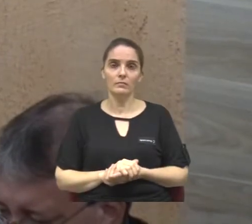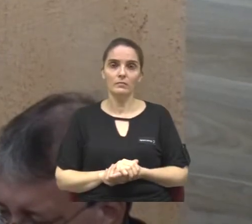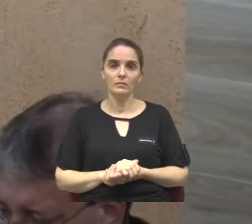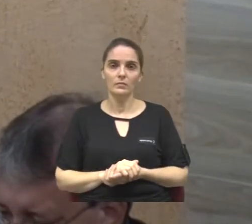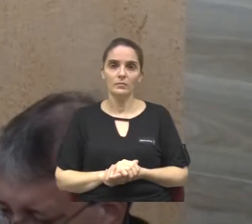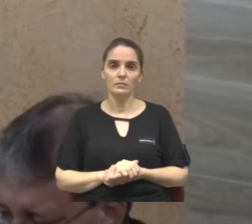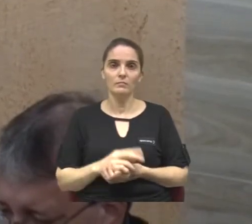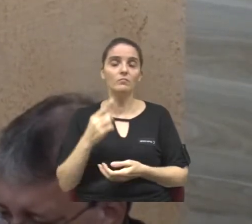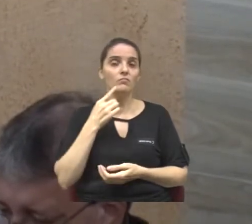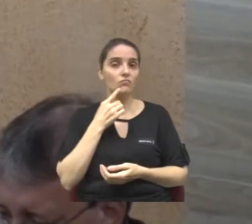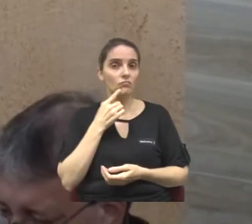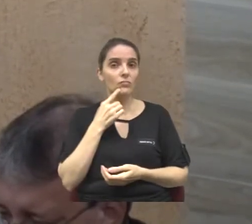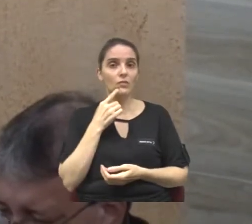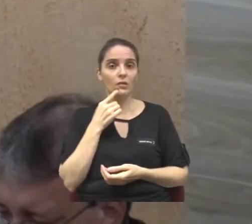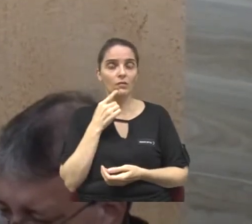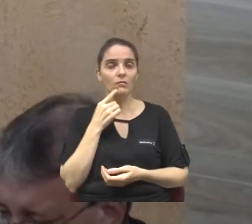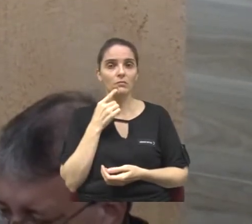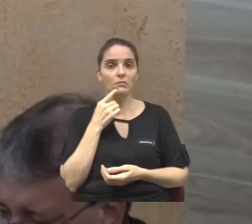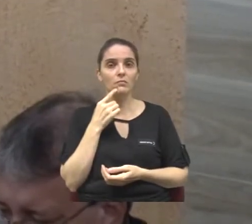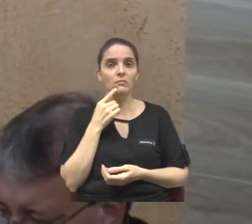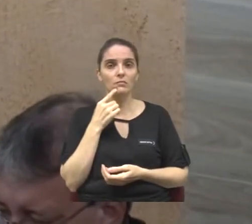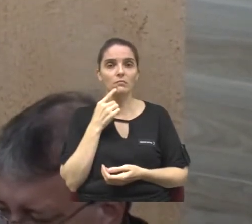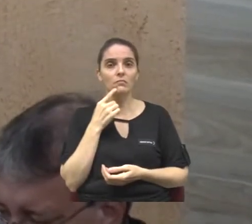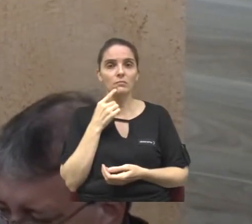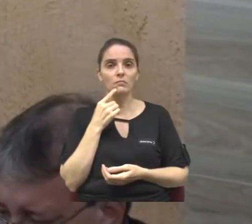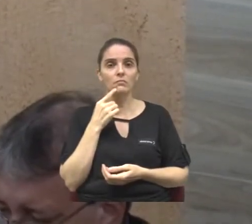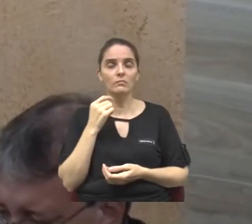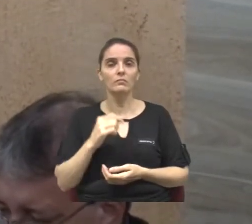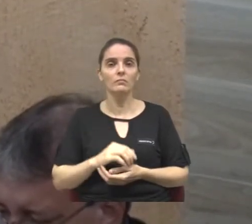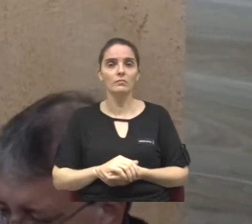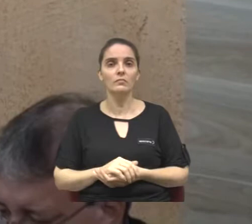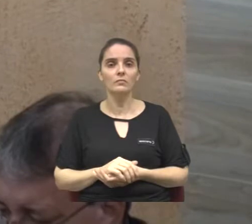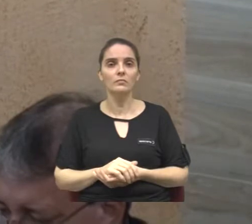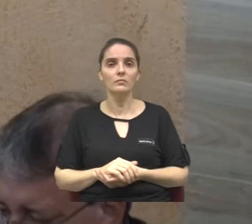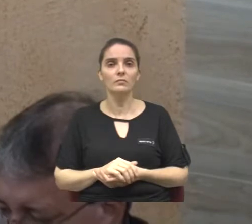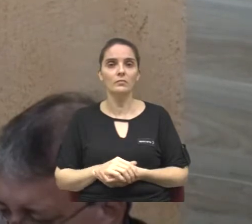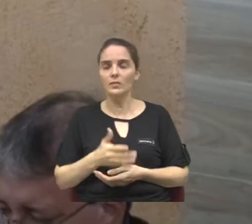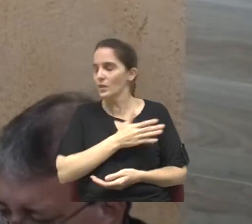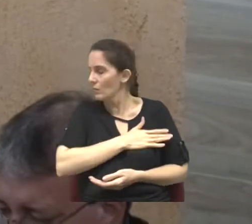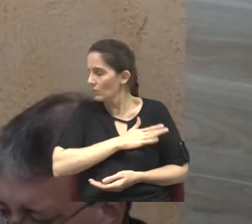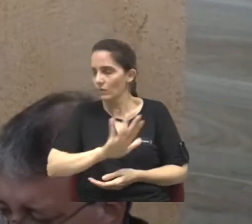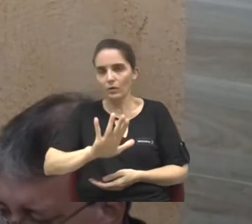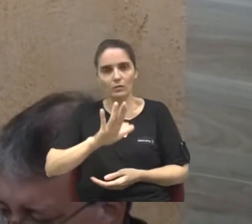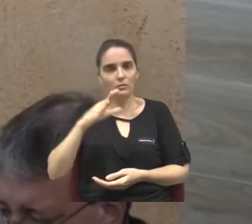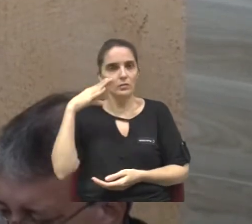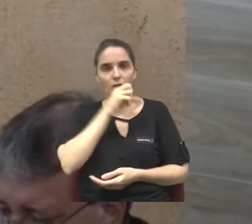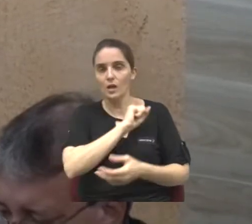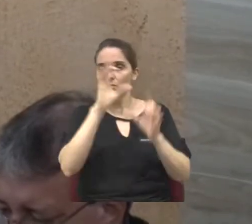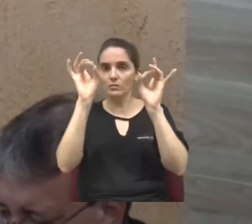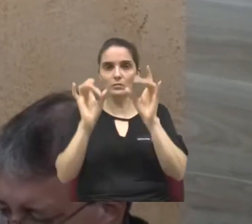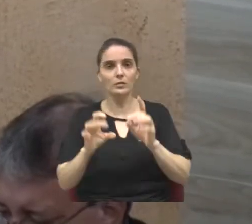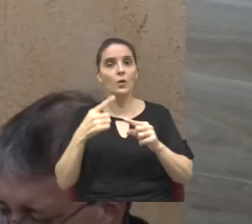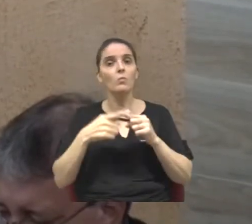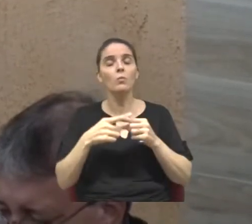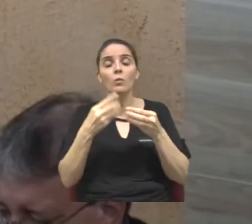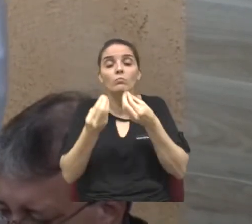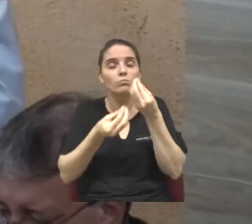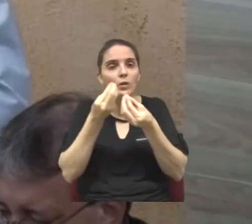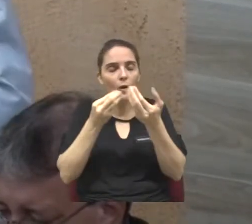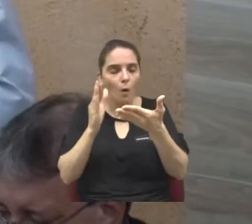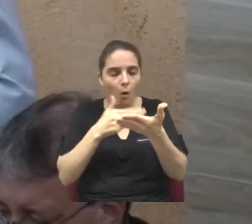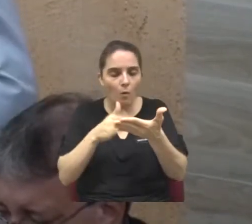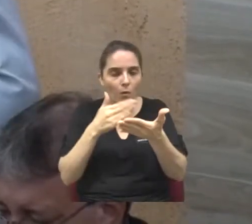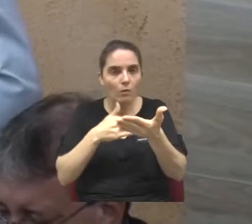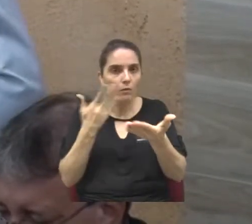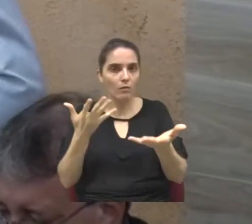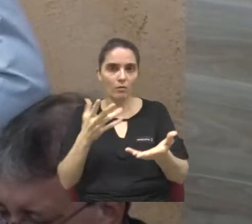Eu, particularmente, tenho uma aversão a regime de urgência, principalmente quando nós não podemos ver o projeto. Do